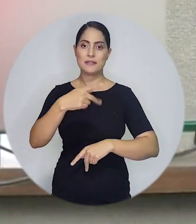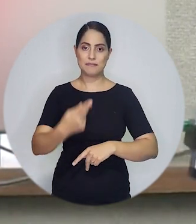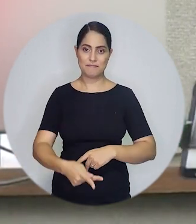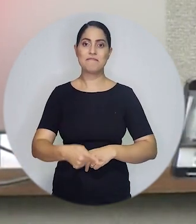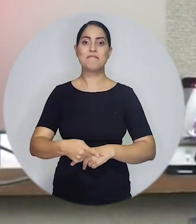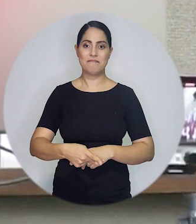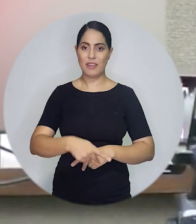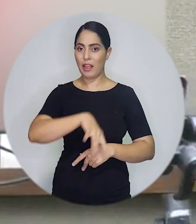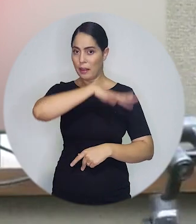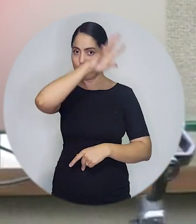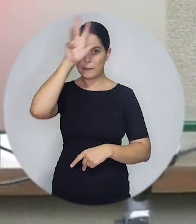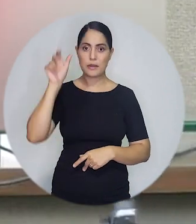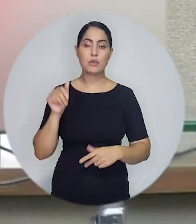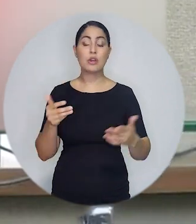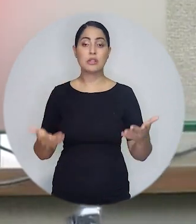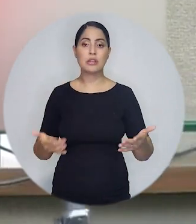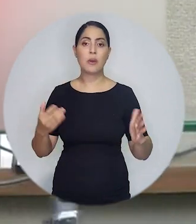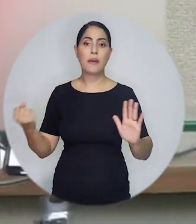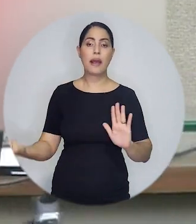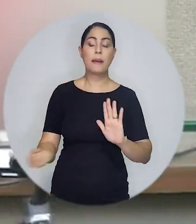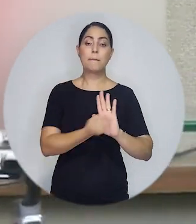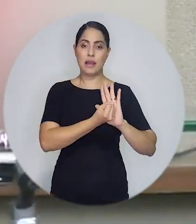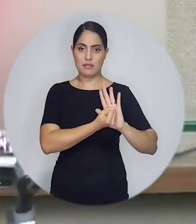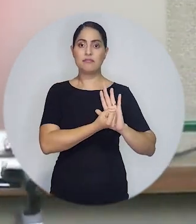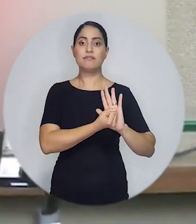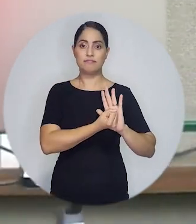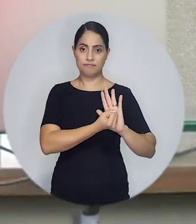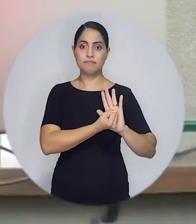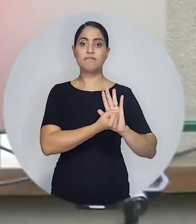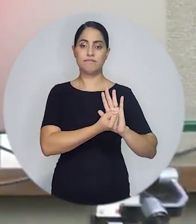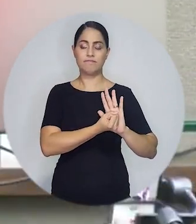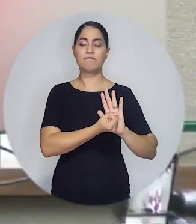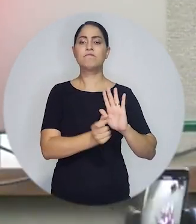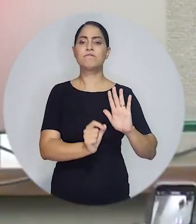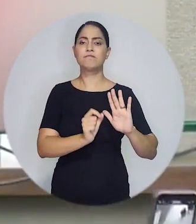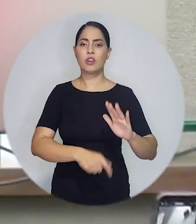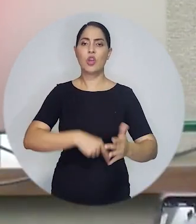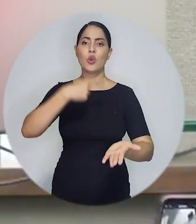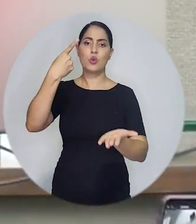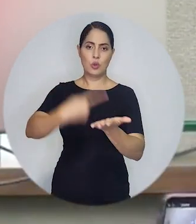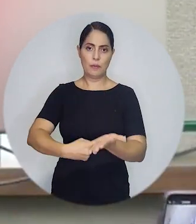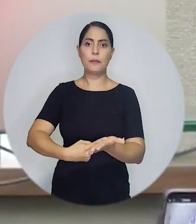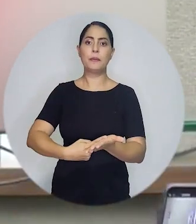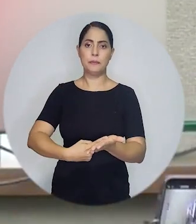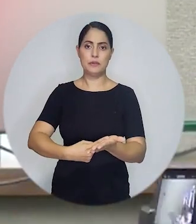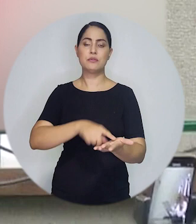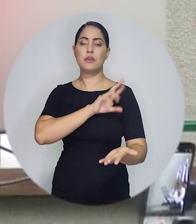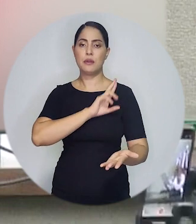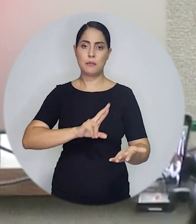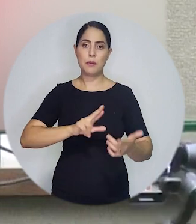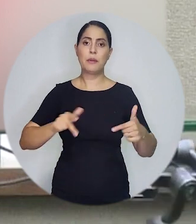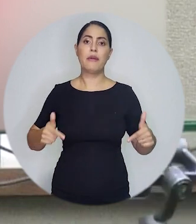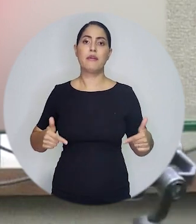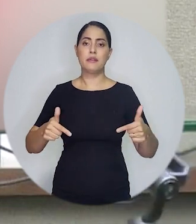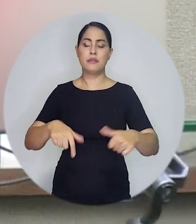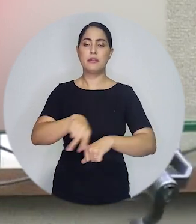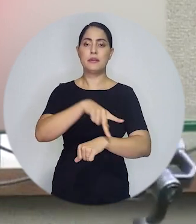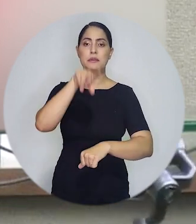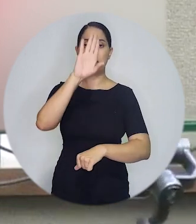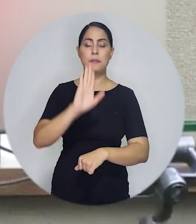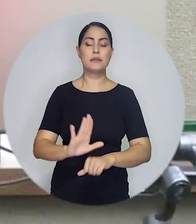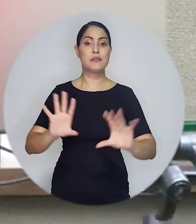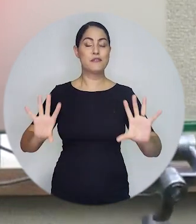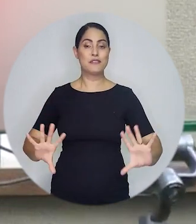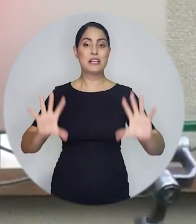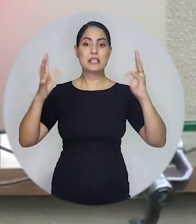favor do povo do Amazonas. Possui, portanto, a marca do compromisso republicano, ao tempo em